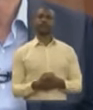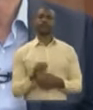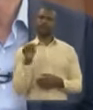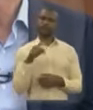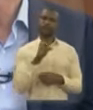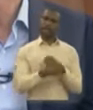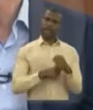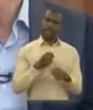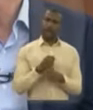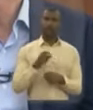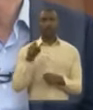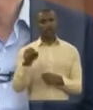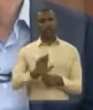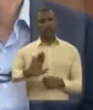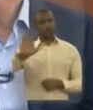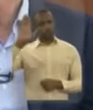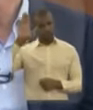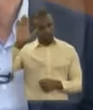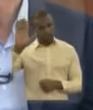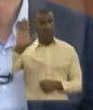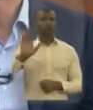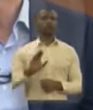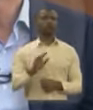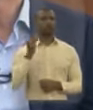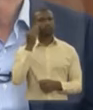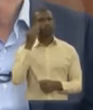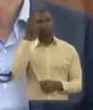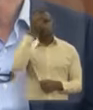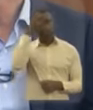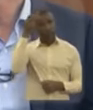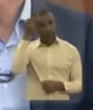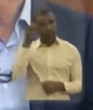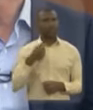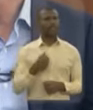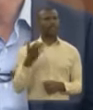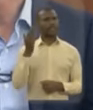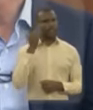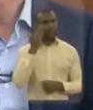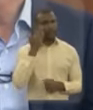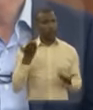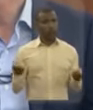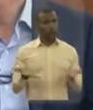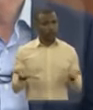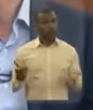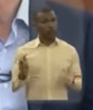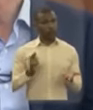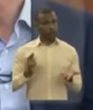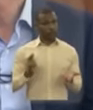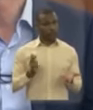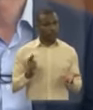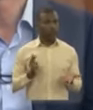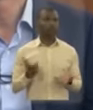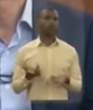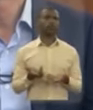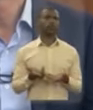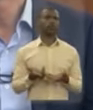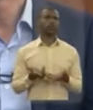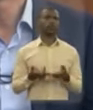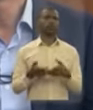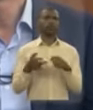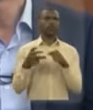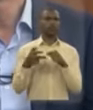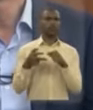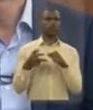último ano você saiu para ser candidato para disputar a prefeitura você sabe que recentemente nós tivemos uma situação de